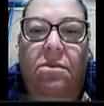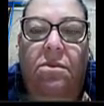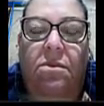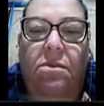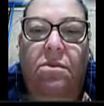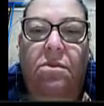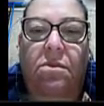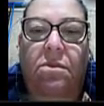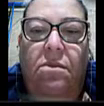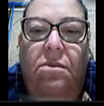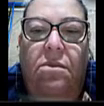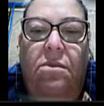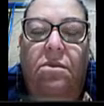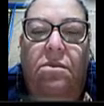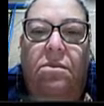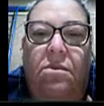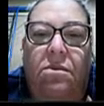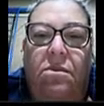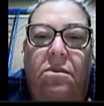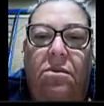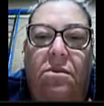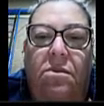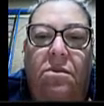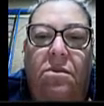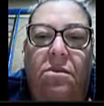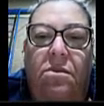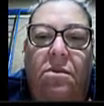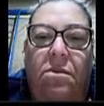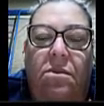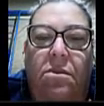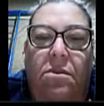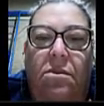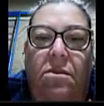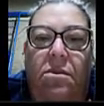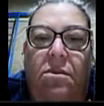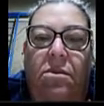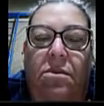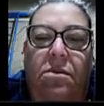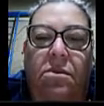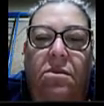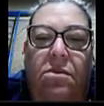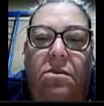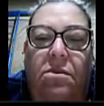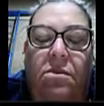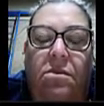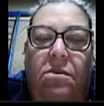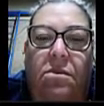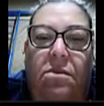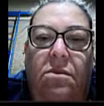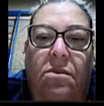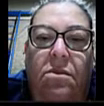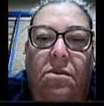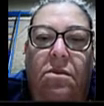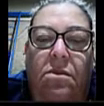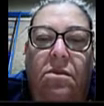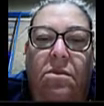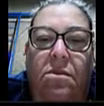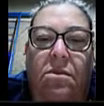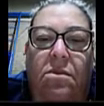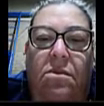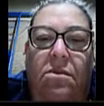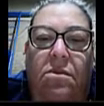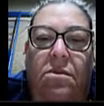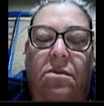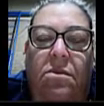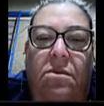elas falarem o que elas entenderam, como que elas enxergam hoje as dificuldades de aprendizagem, alguém que não está conseguindo ler e escrever, né?